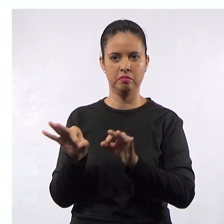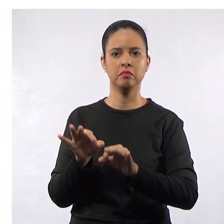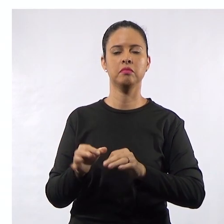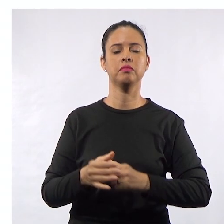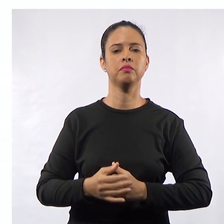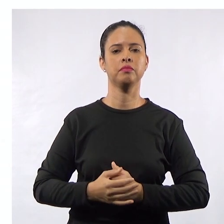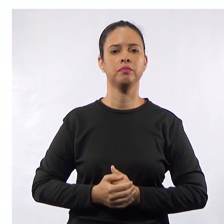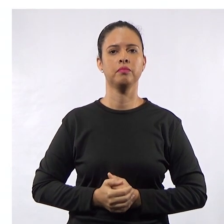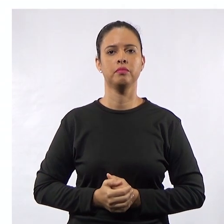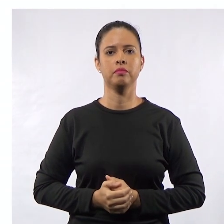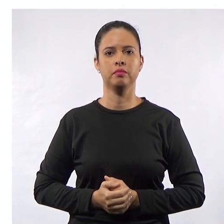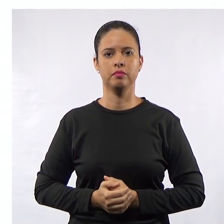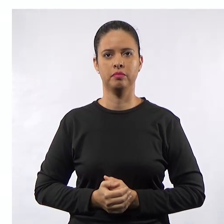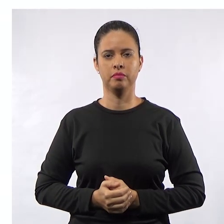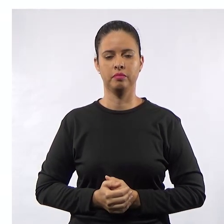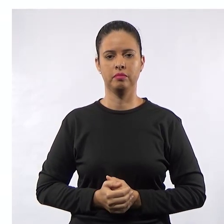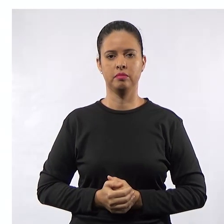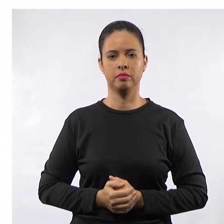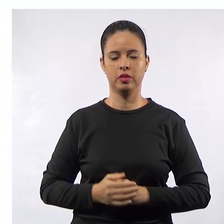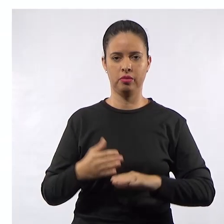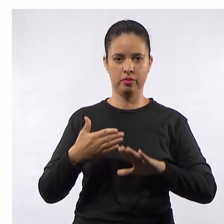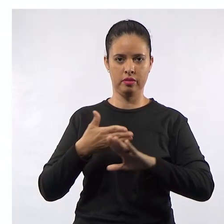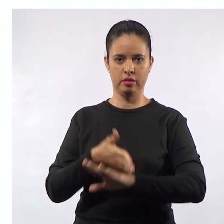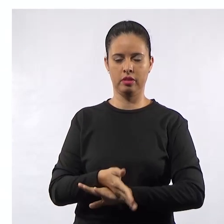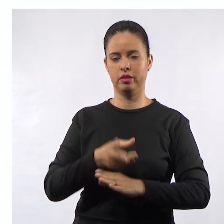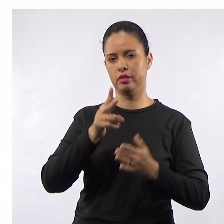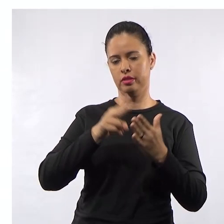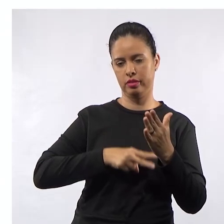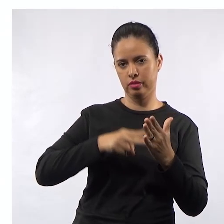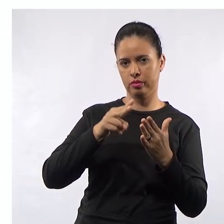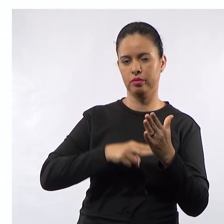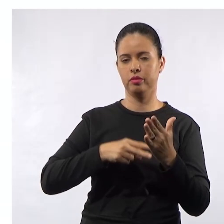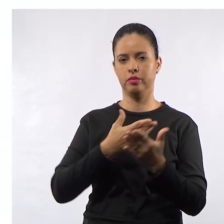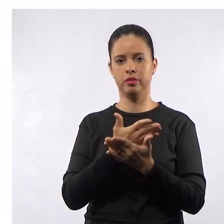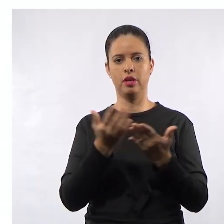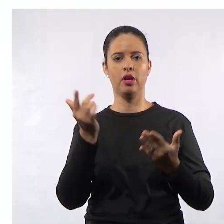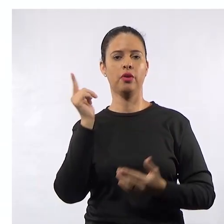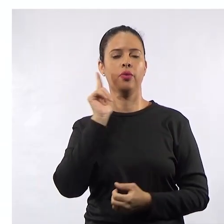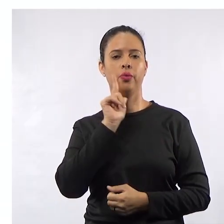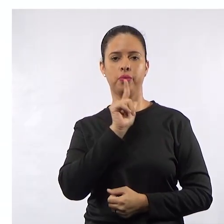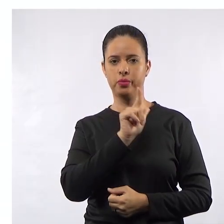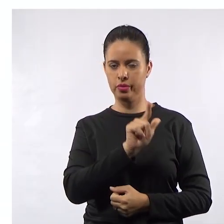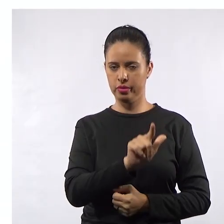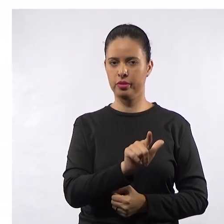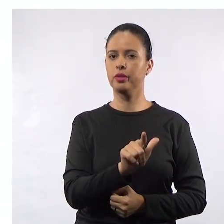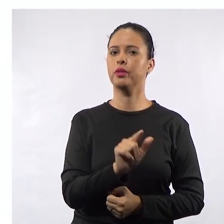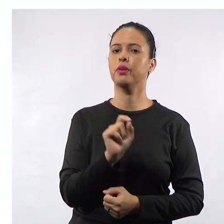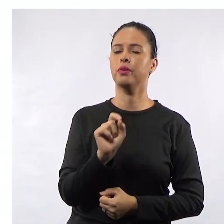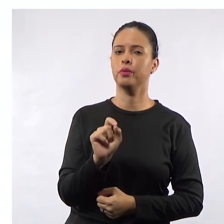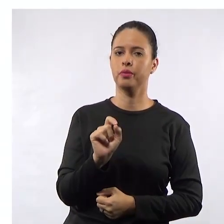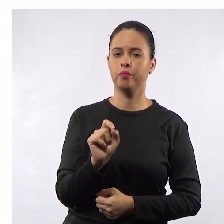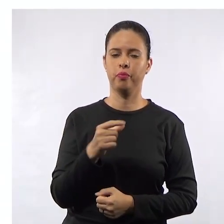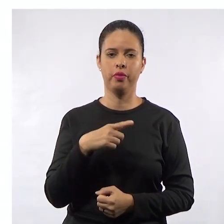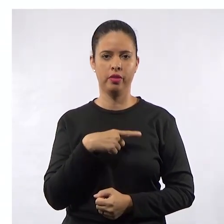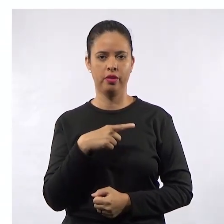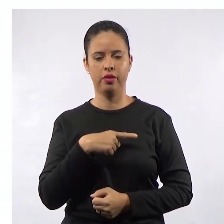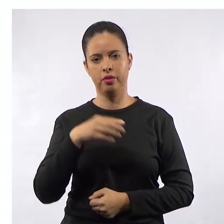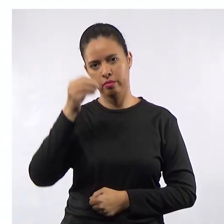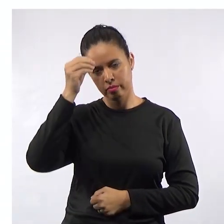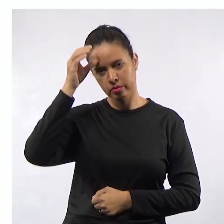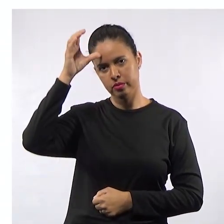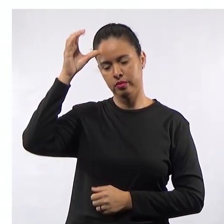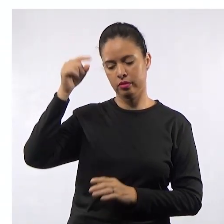tá certo? Faça o acesso à leitura para que você tenha condições de ter